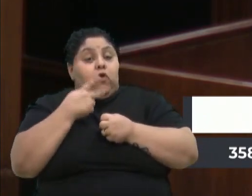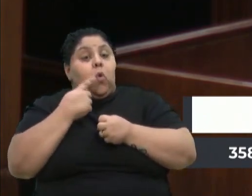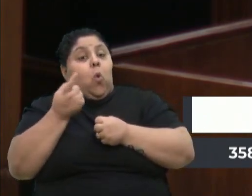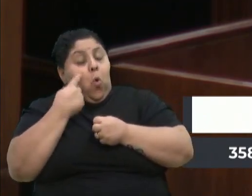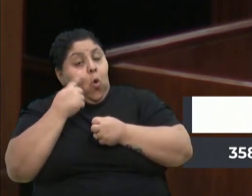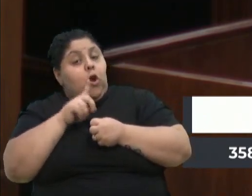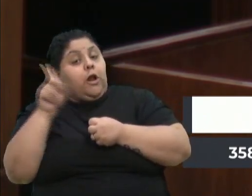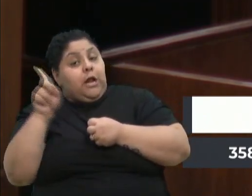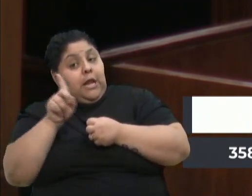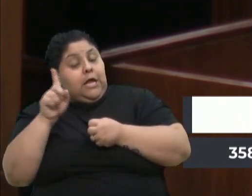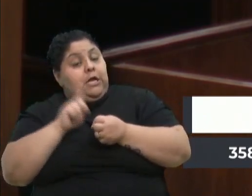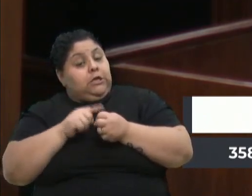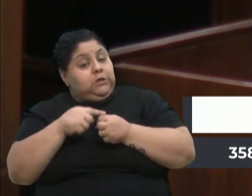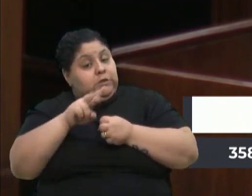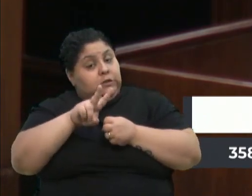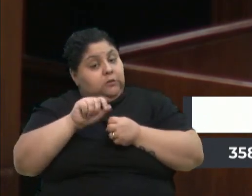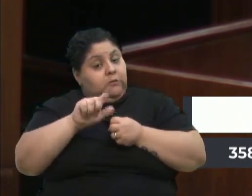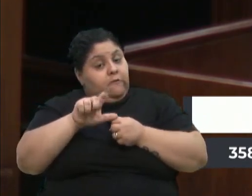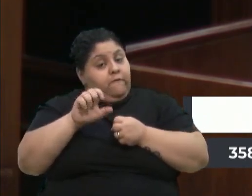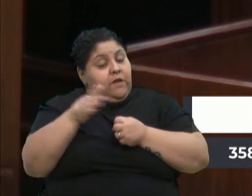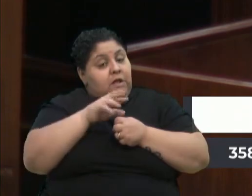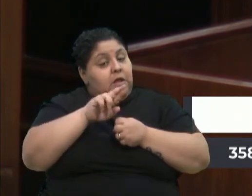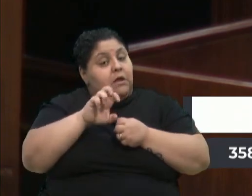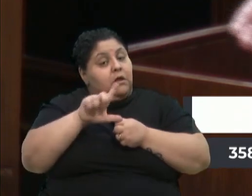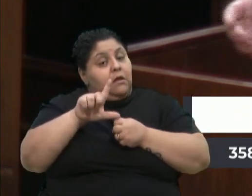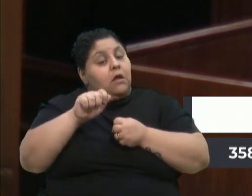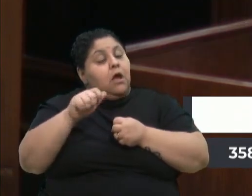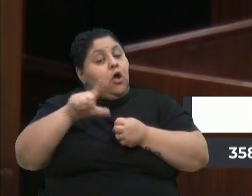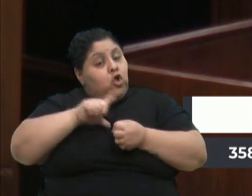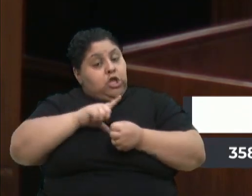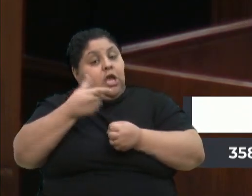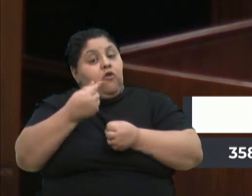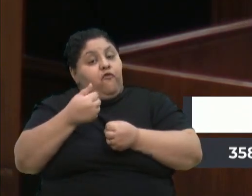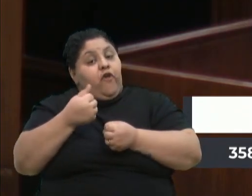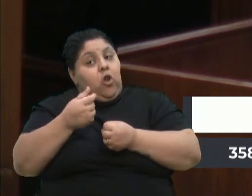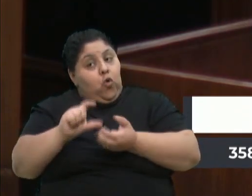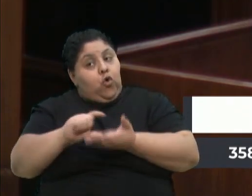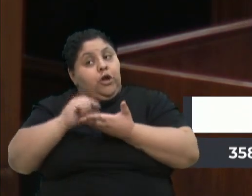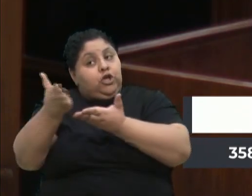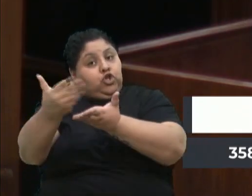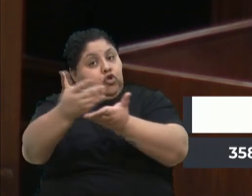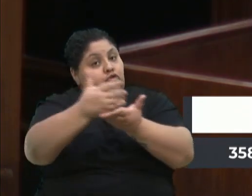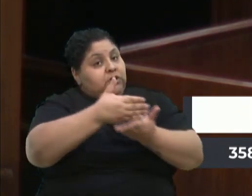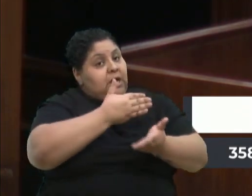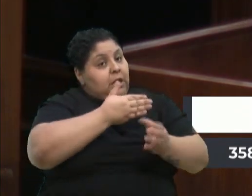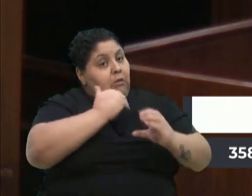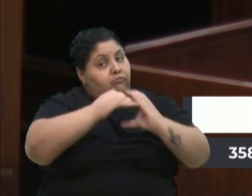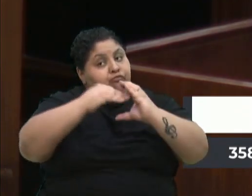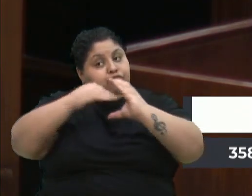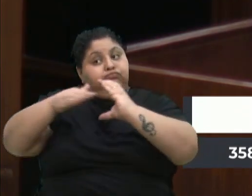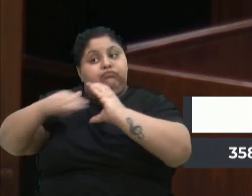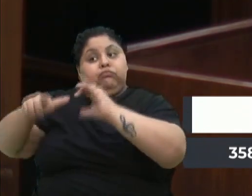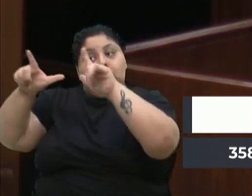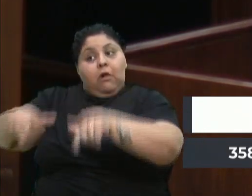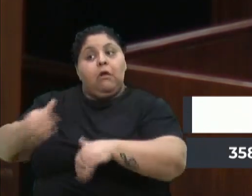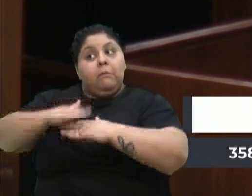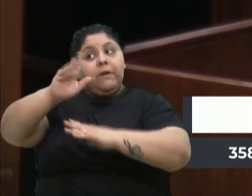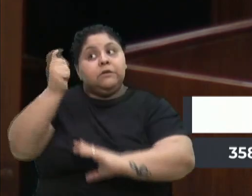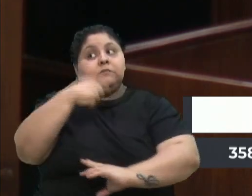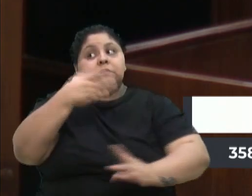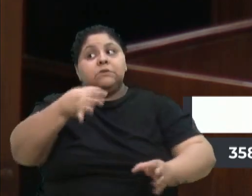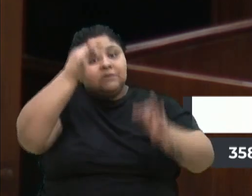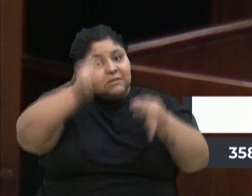um valor lá que a gente consegue destinar para onde mais precisa. E é o correto. Qual